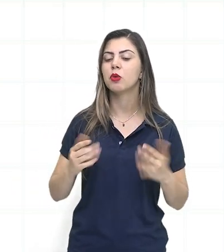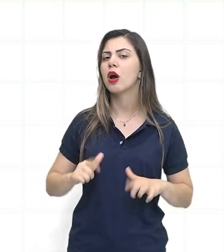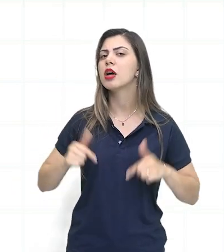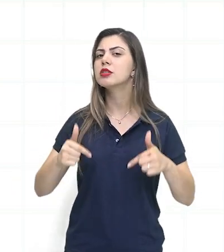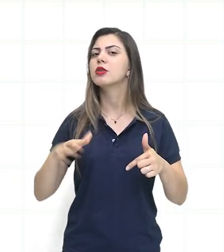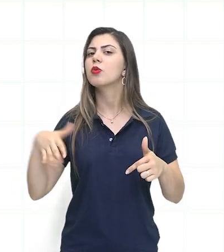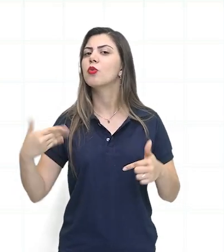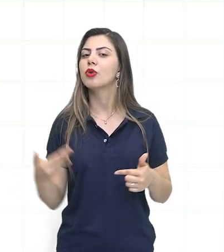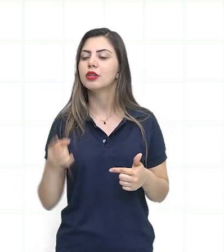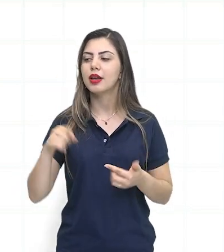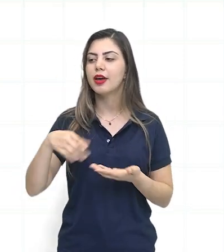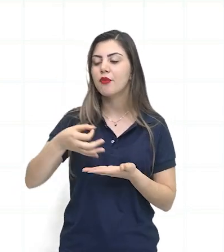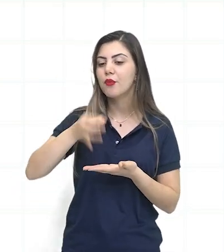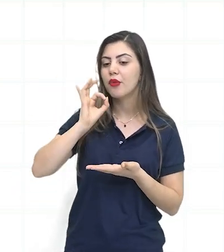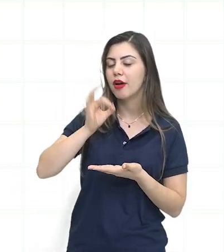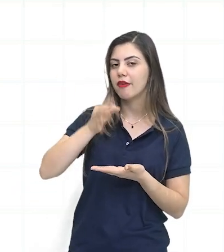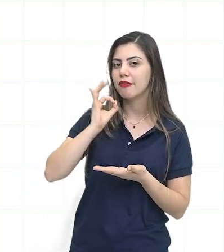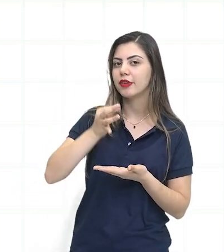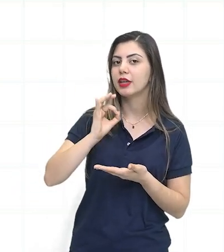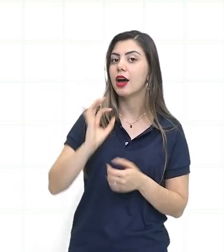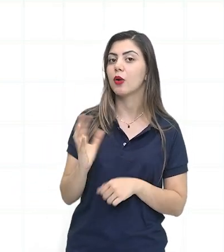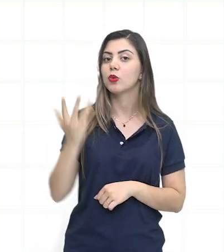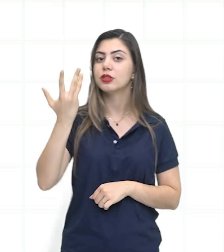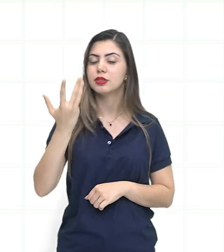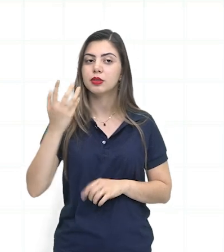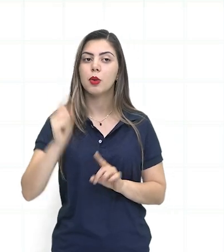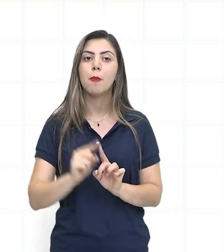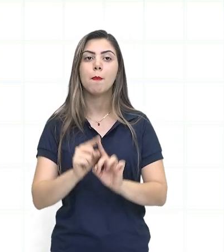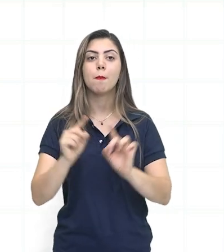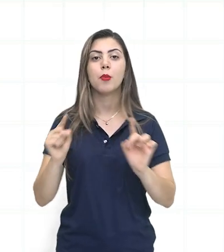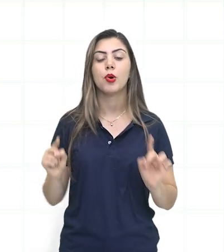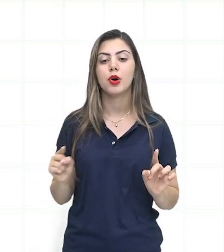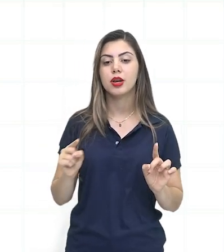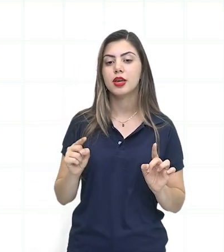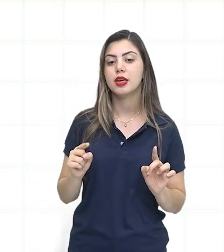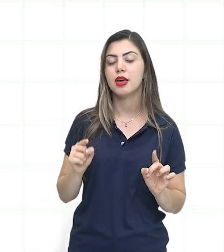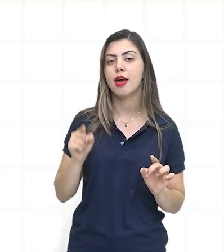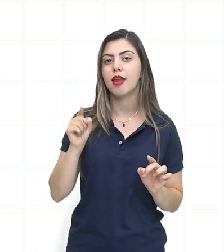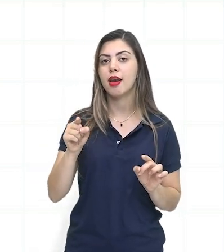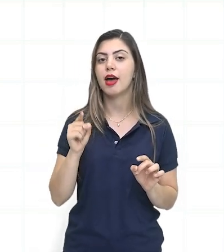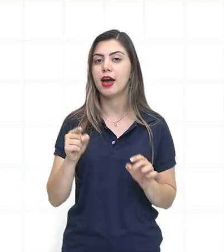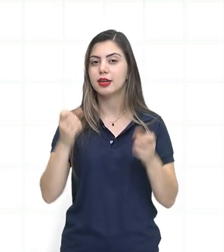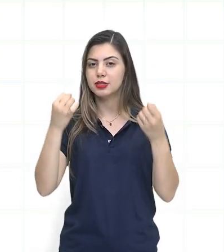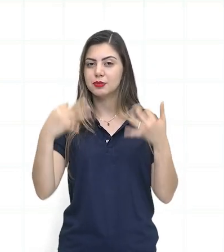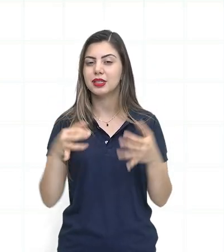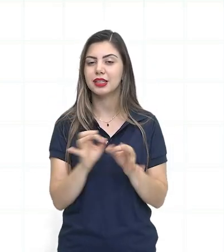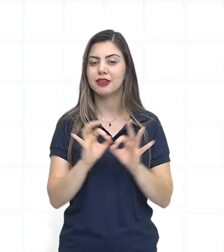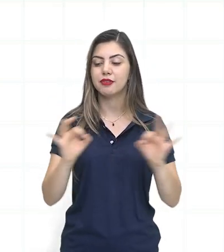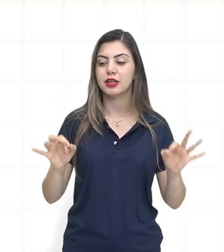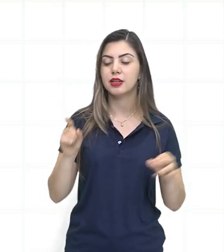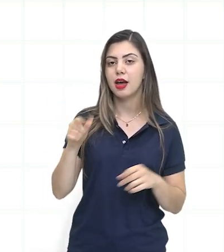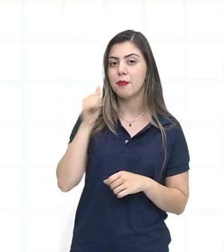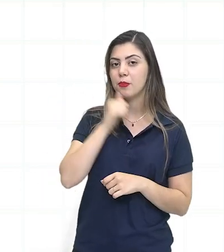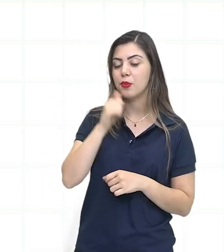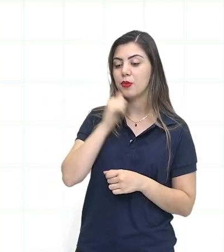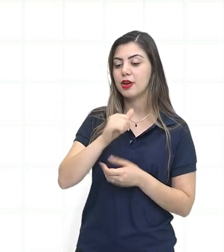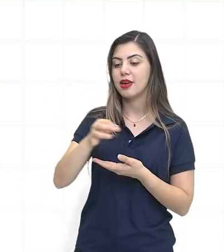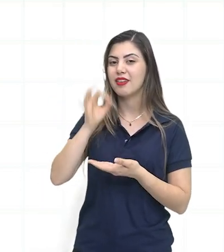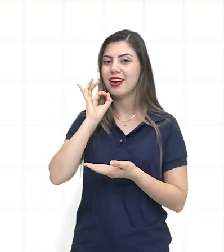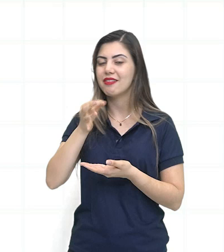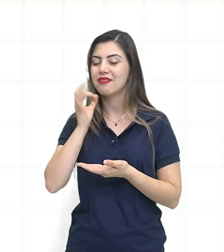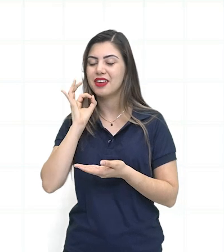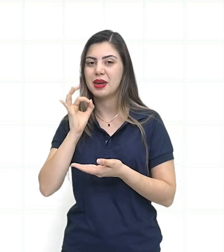tomar café. Estava em curso, mas quando ele diz que Luísa parou de tomar café, então